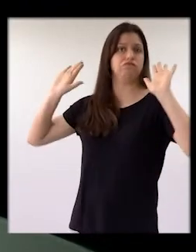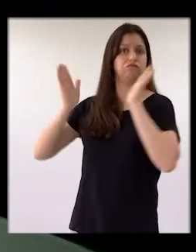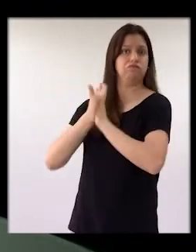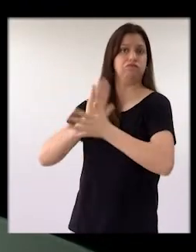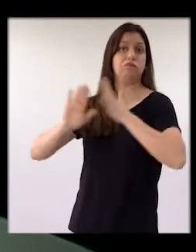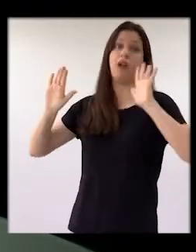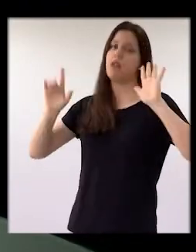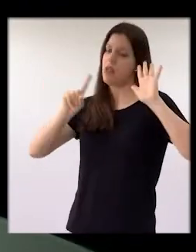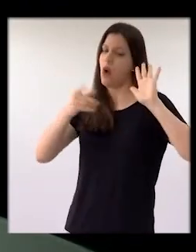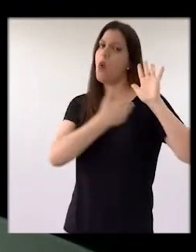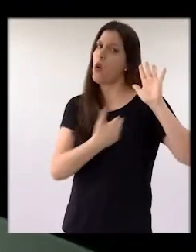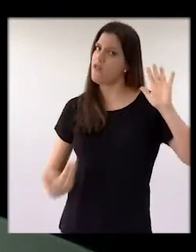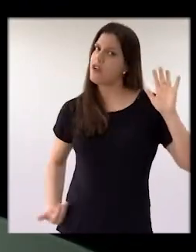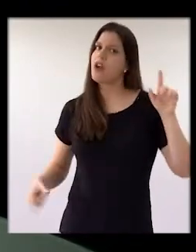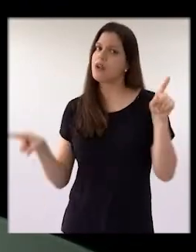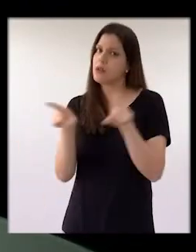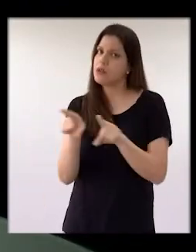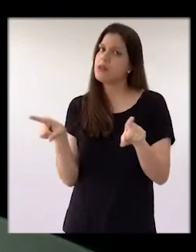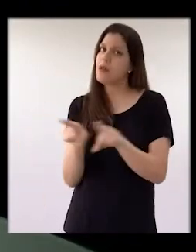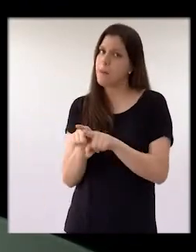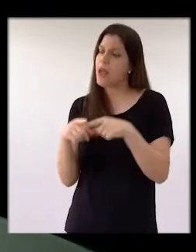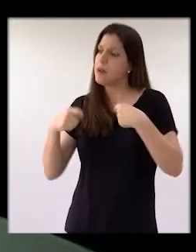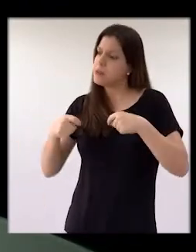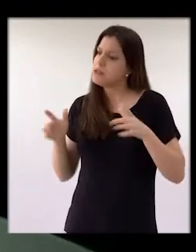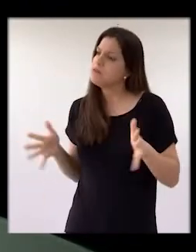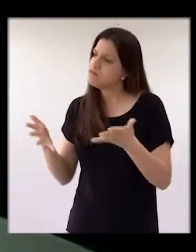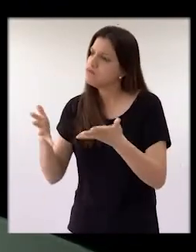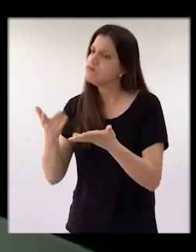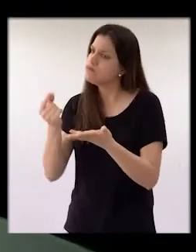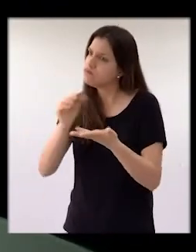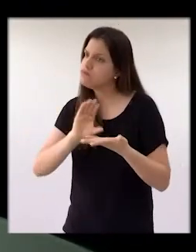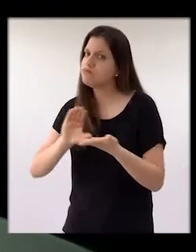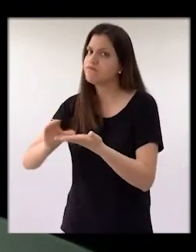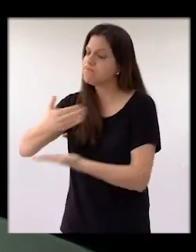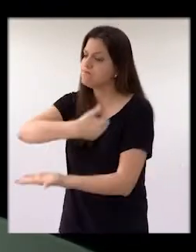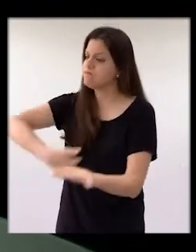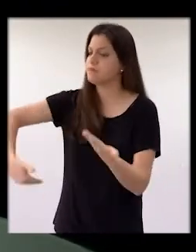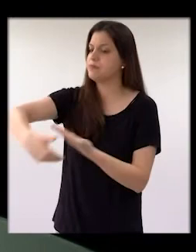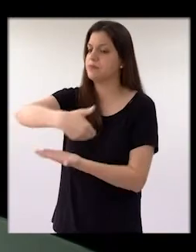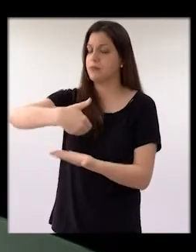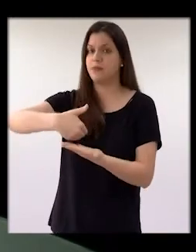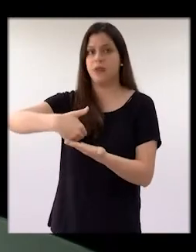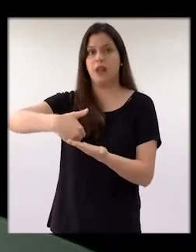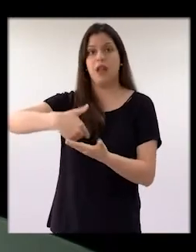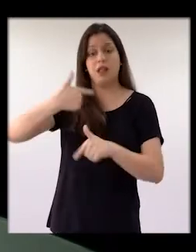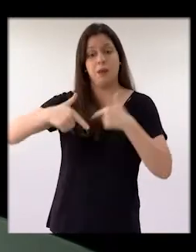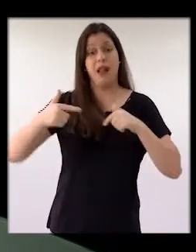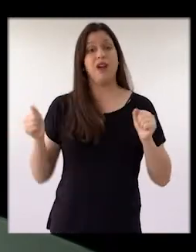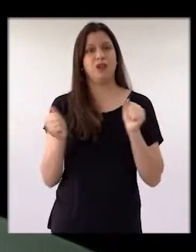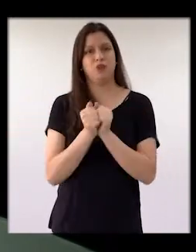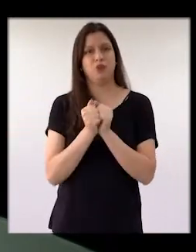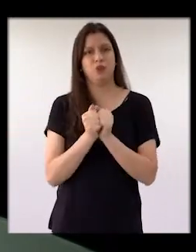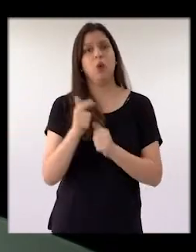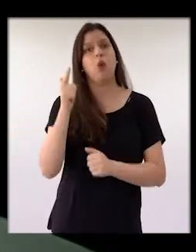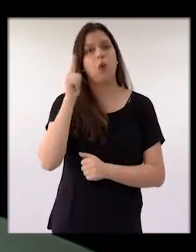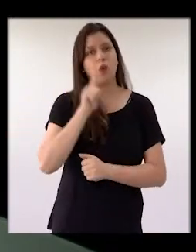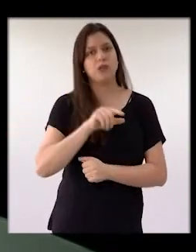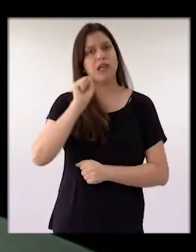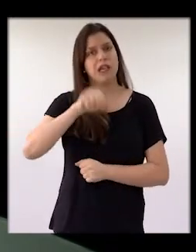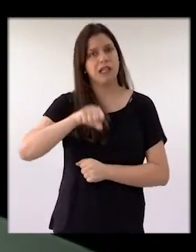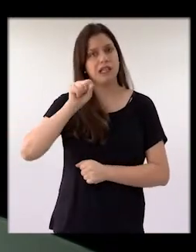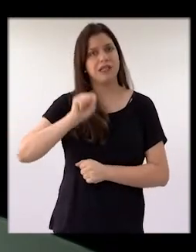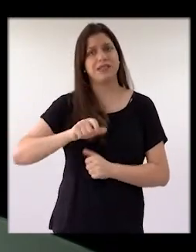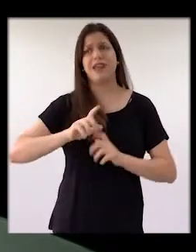tem que gerir o sistema. Mas até o governo, né, em auxiliar, propor incentivos para a atração de investimento. Acho que todos fazendo a